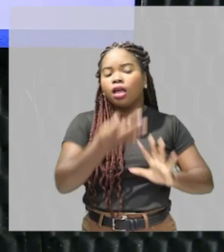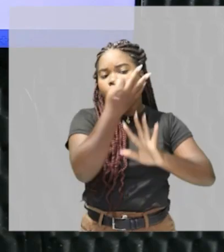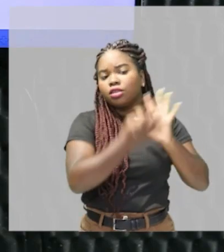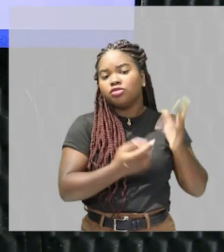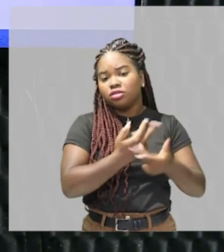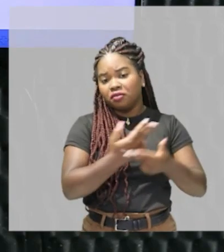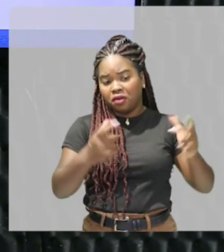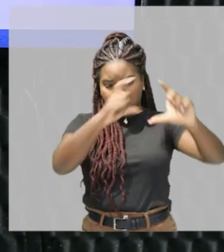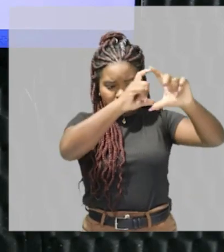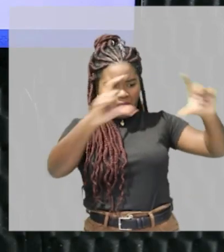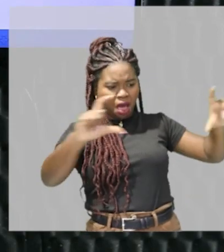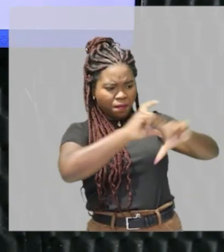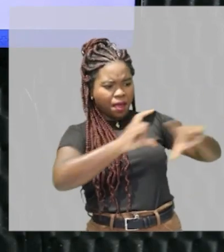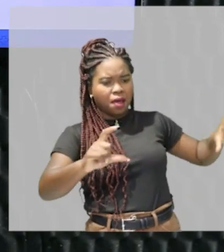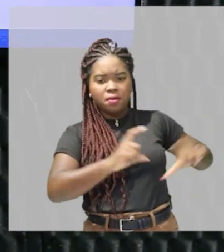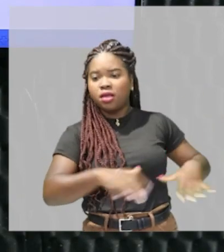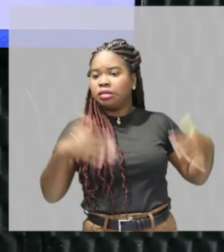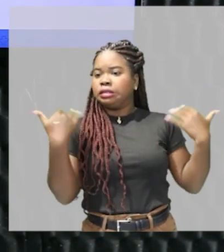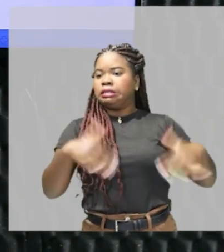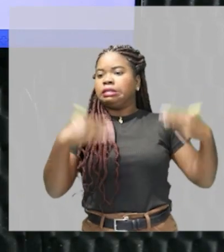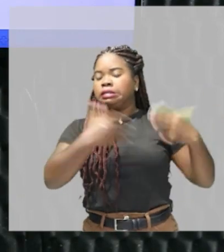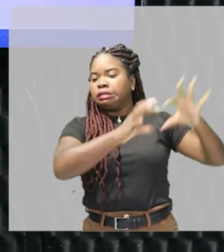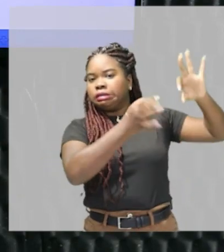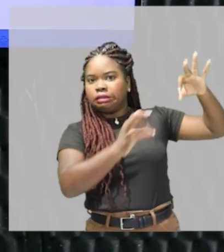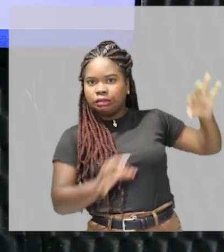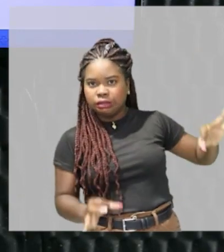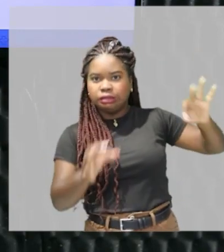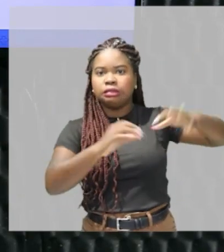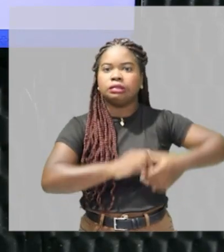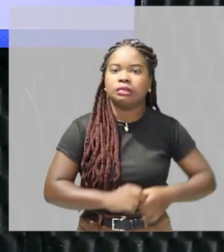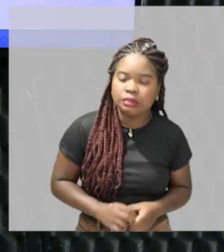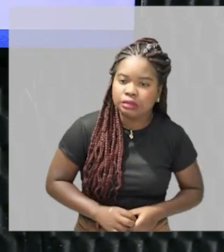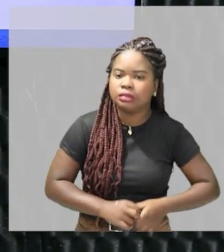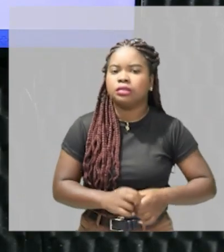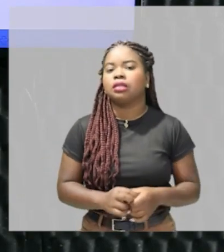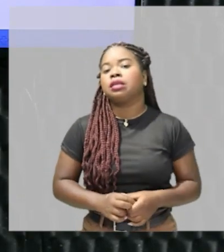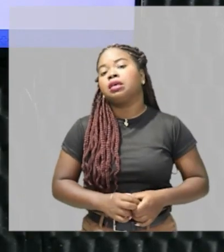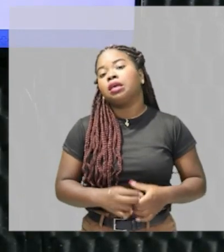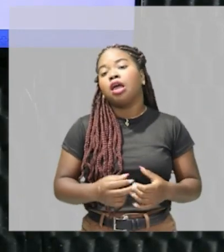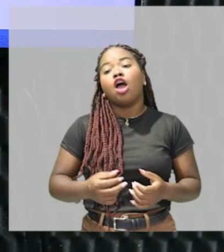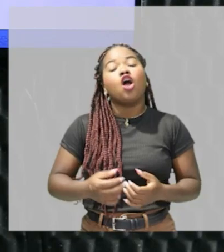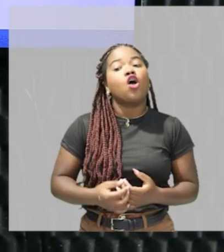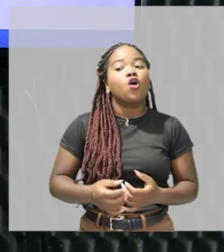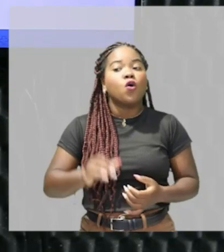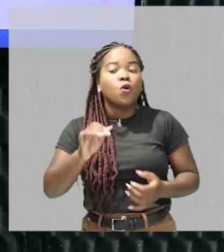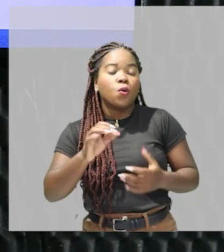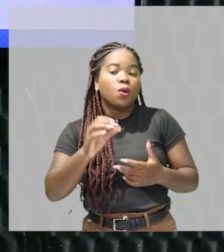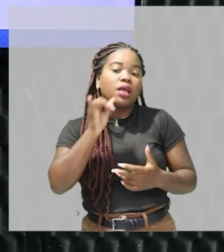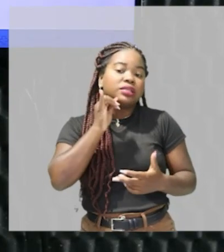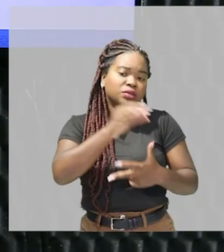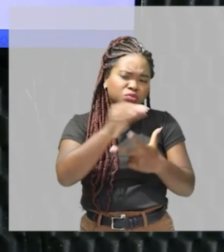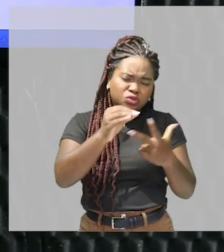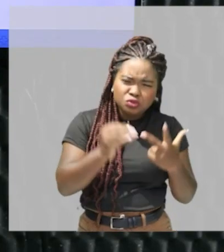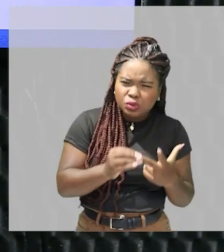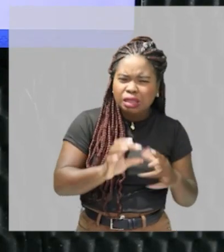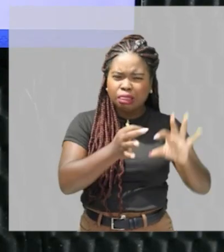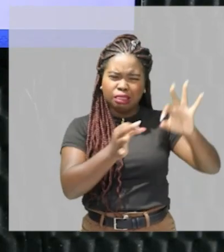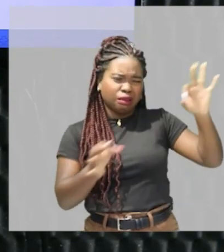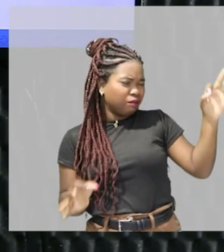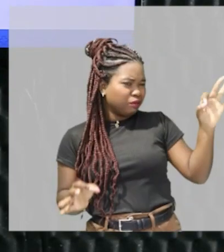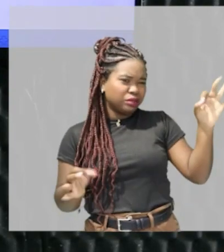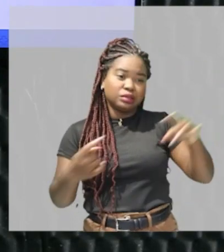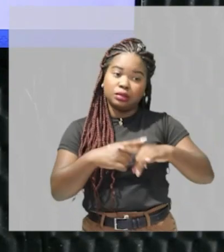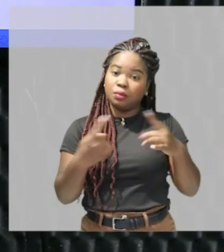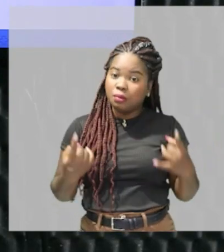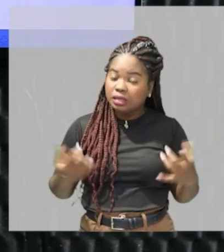vários parágrafos, é um texto um pouquinho maior do que os outros que nós analisamos. Normalmente, as notícias que o Enem traz não são tão extensas, tá